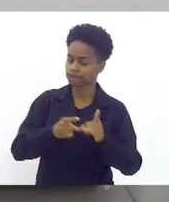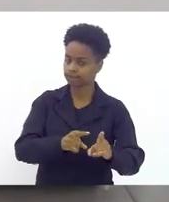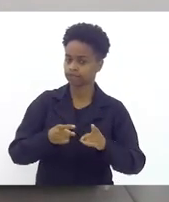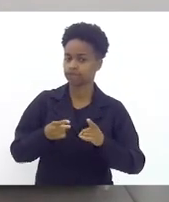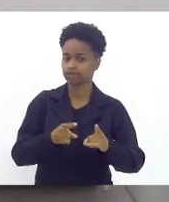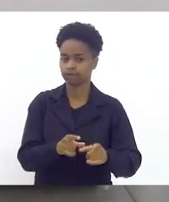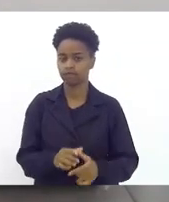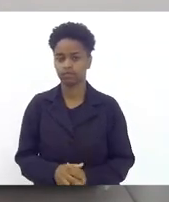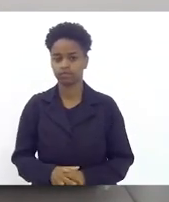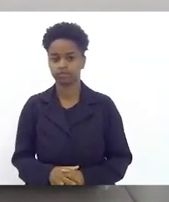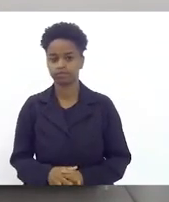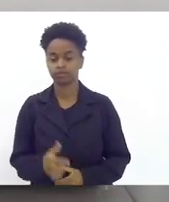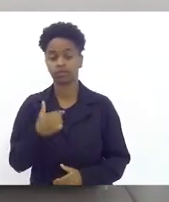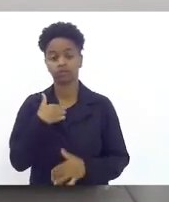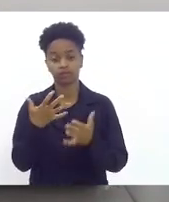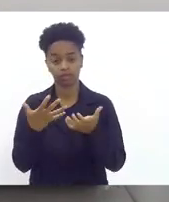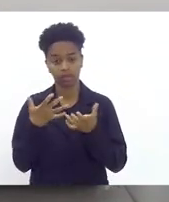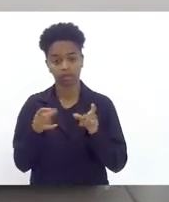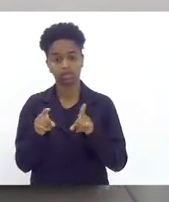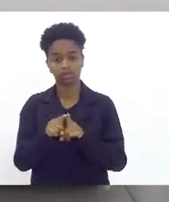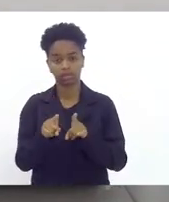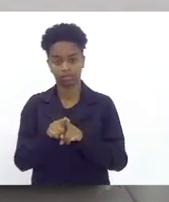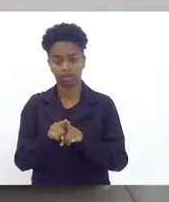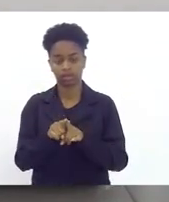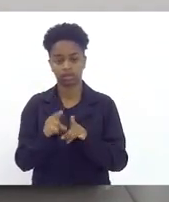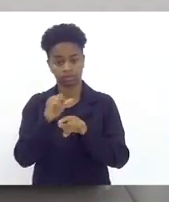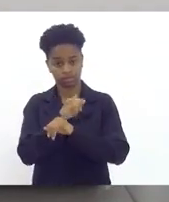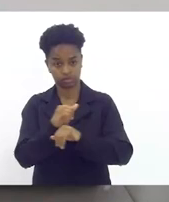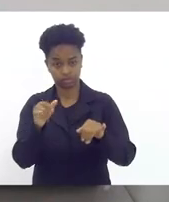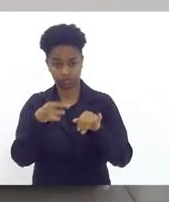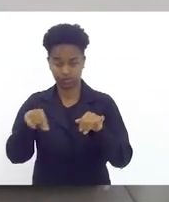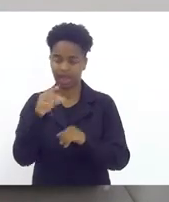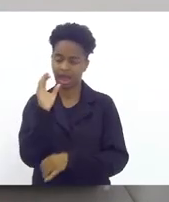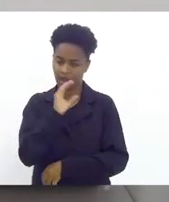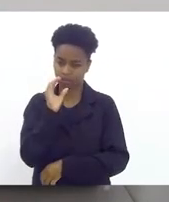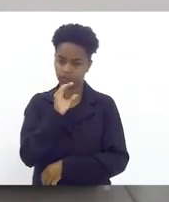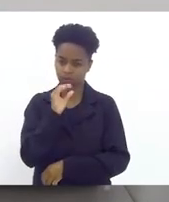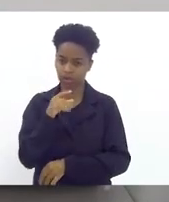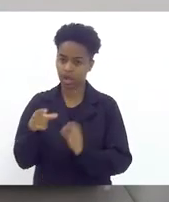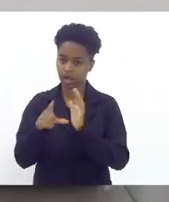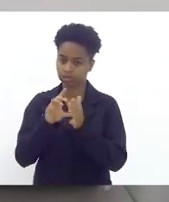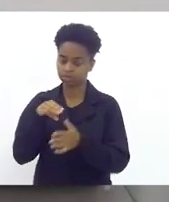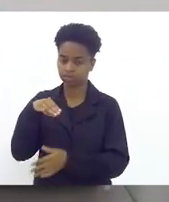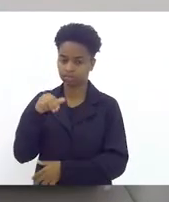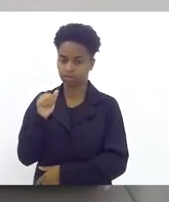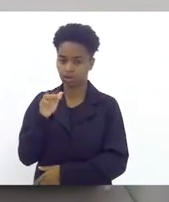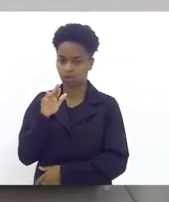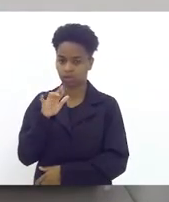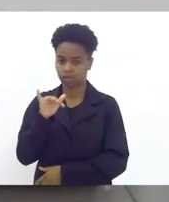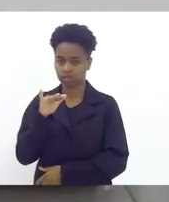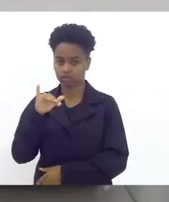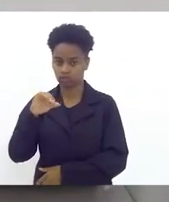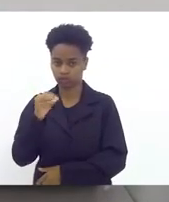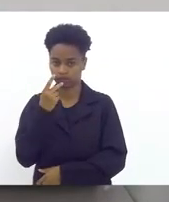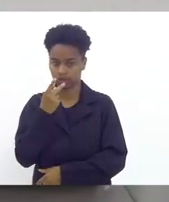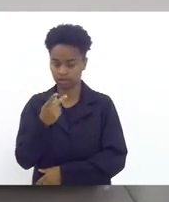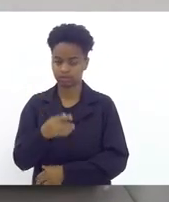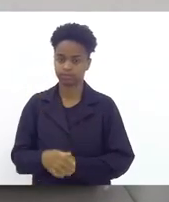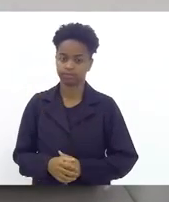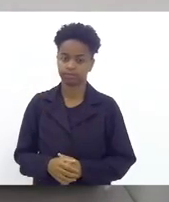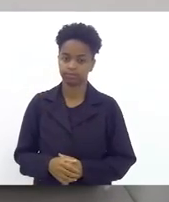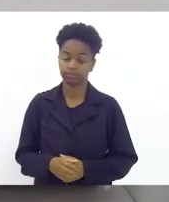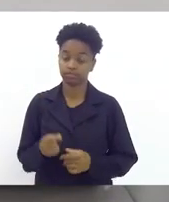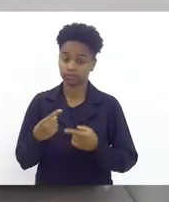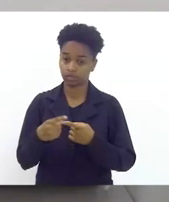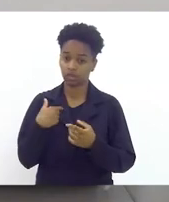eu queria inclusive adiantar para vocês antes rapidinho antes de ouvir o Maurício seguinte eu falei que